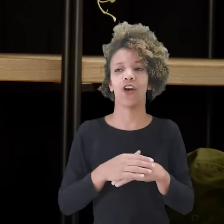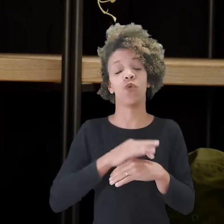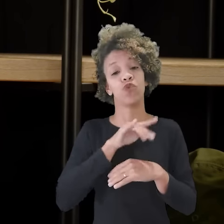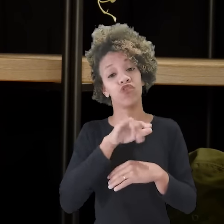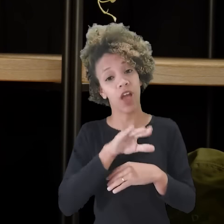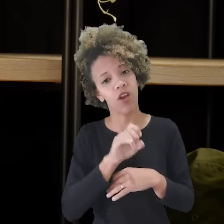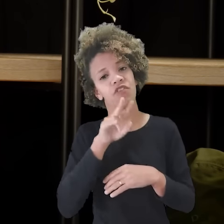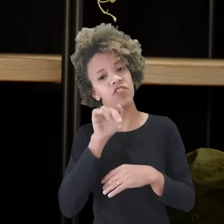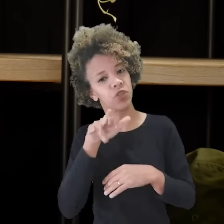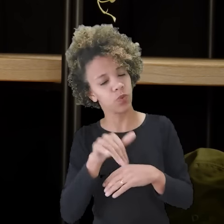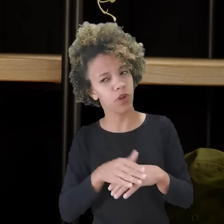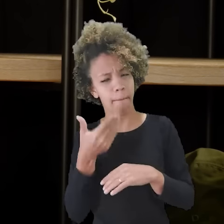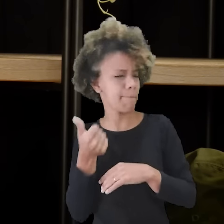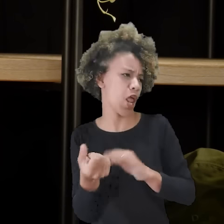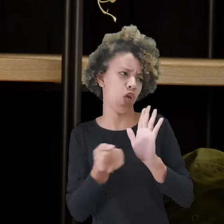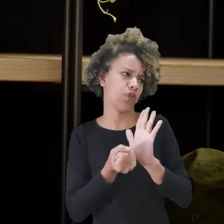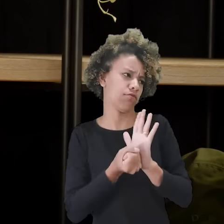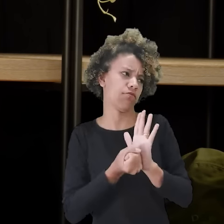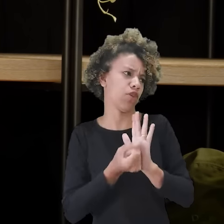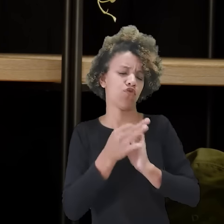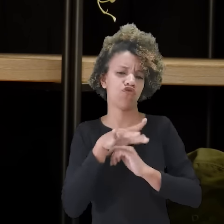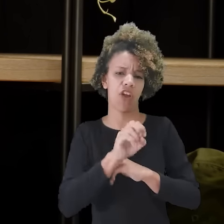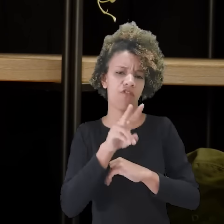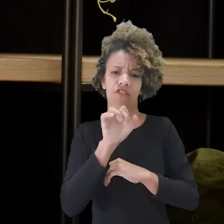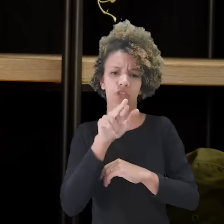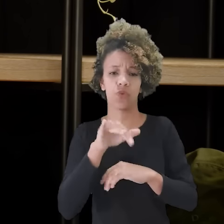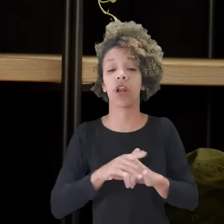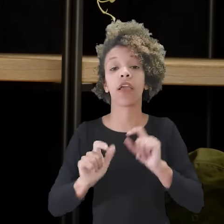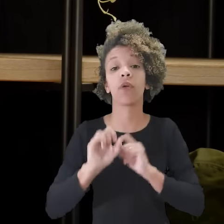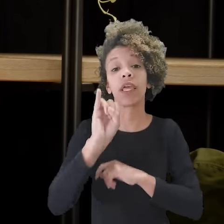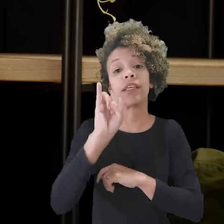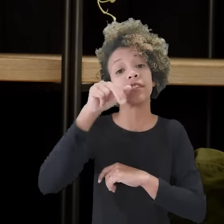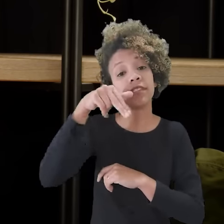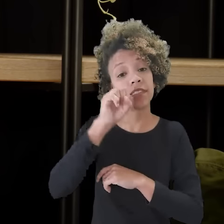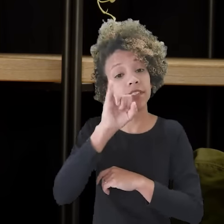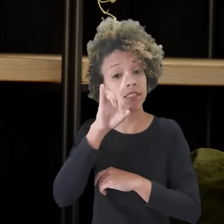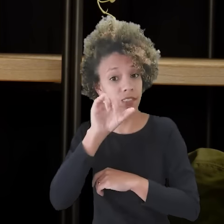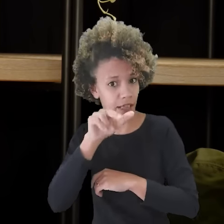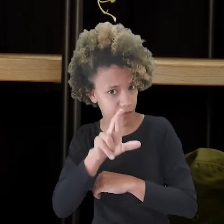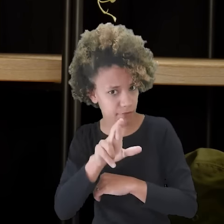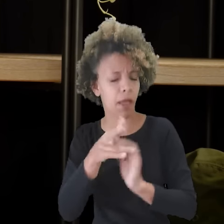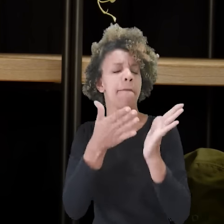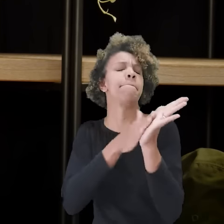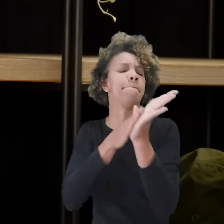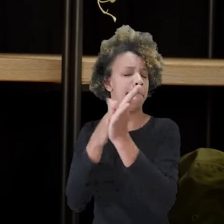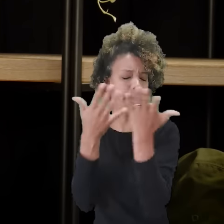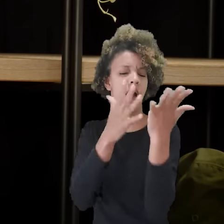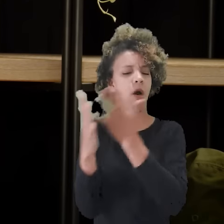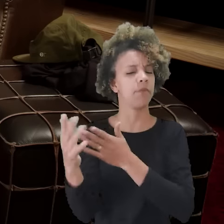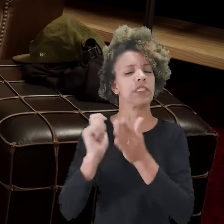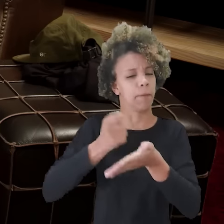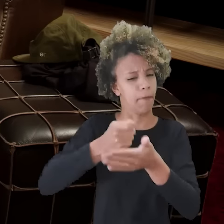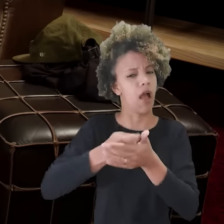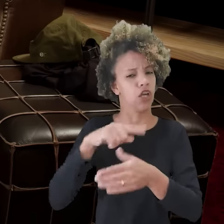Ventura eu vou falar de uma roupa muito melhor do que a marca do Thiago Ventura que é inside e paga as contas aqui